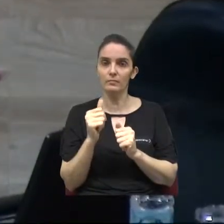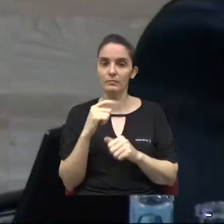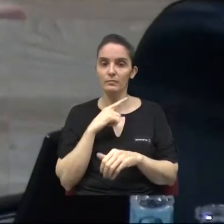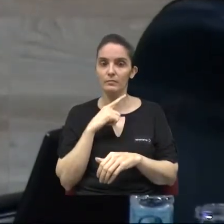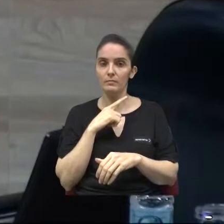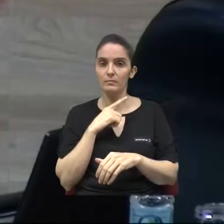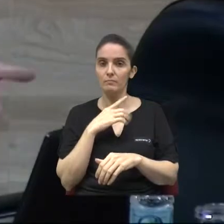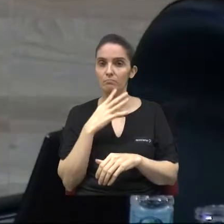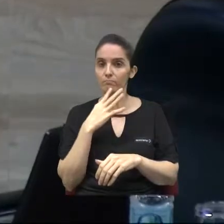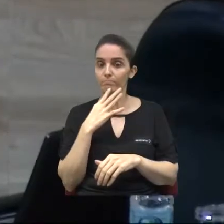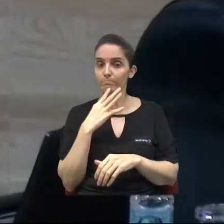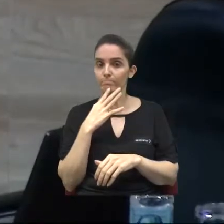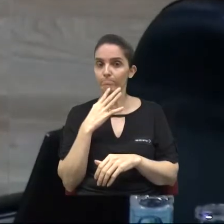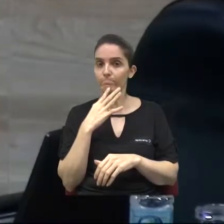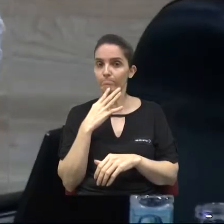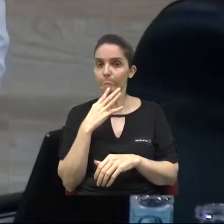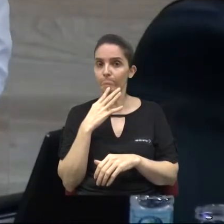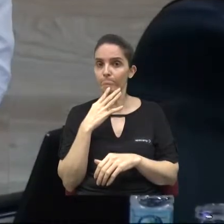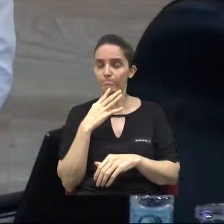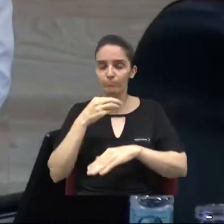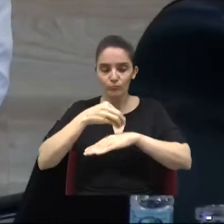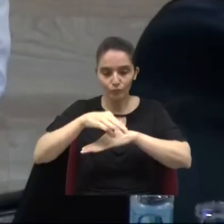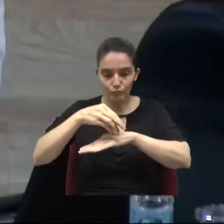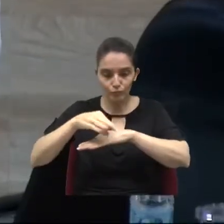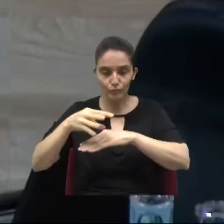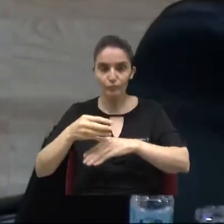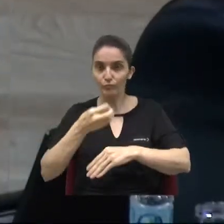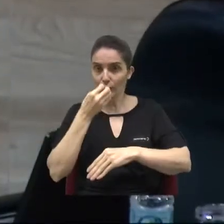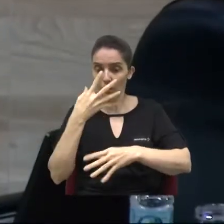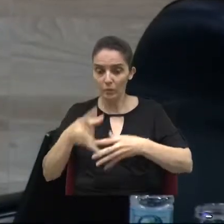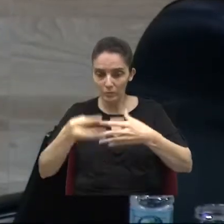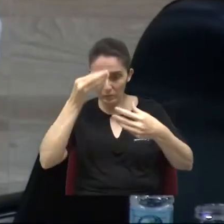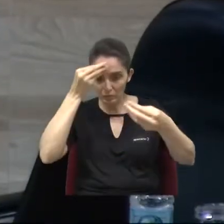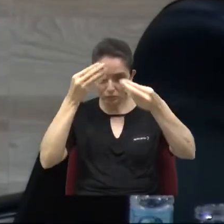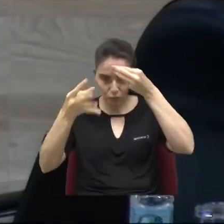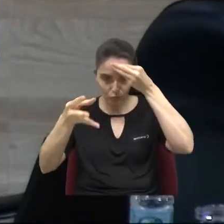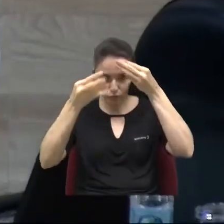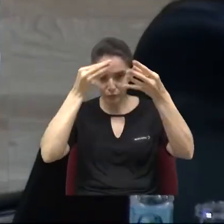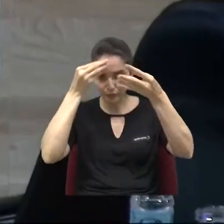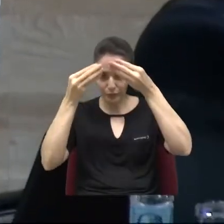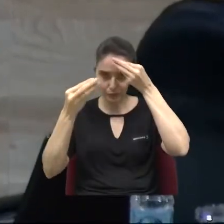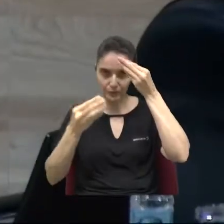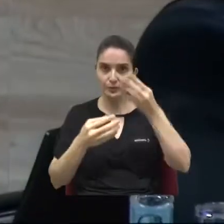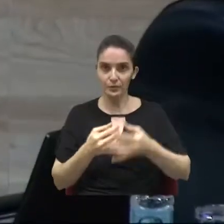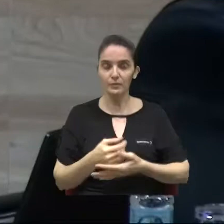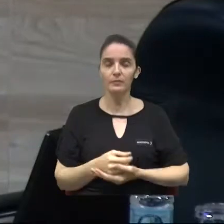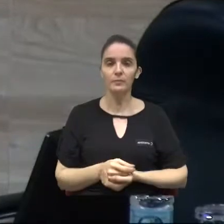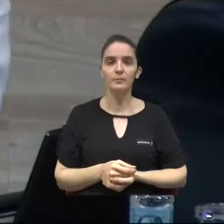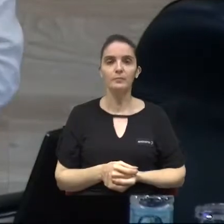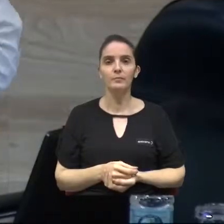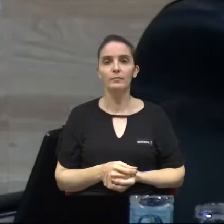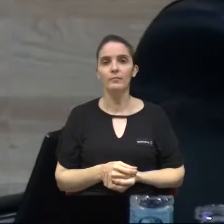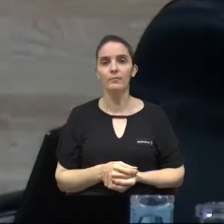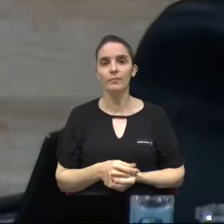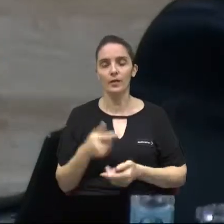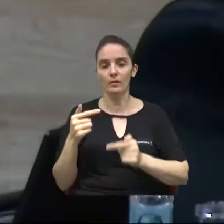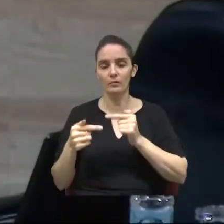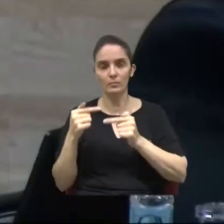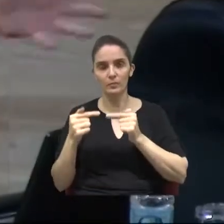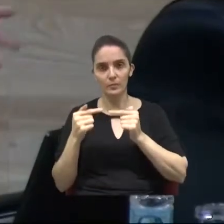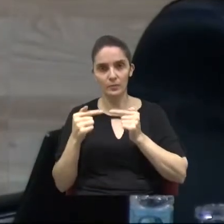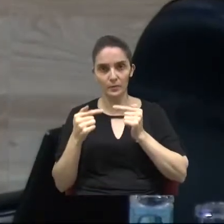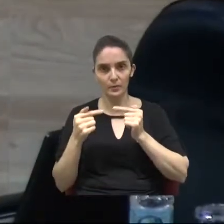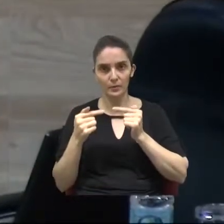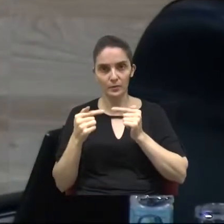além do que aquelas que a gente vai conseguindo junto ao Executivo. Mas creio que foi a discussão levada